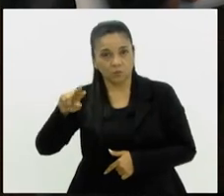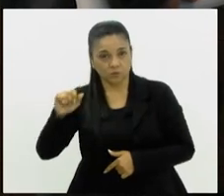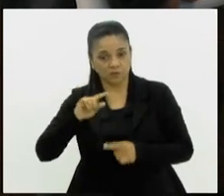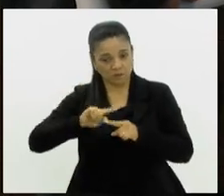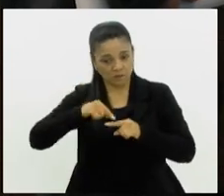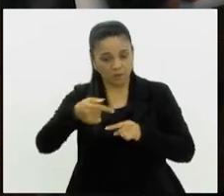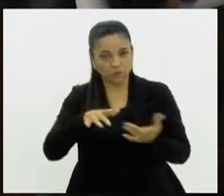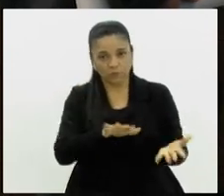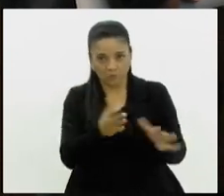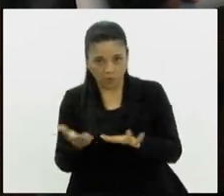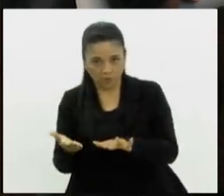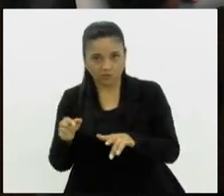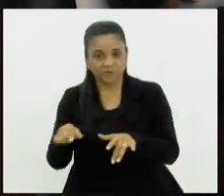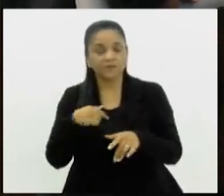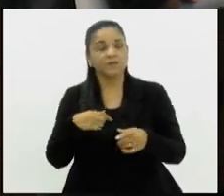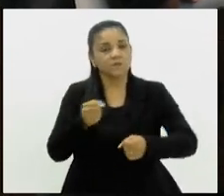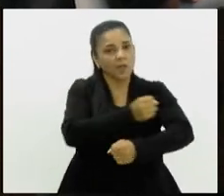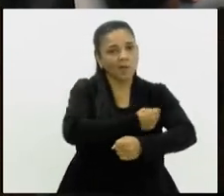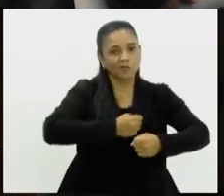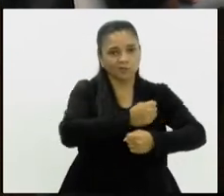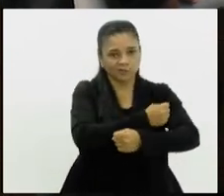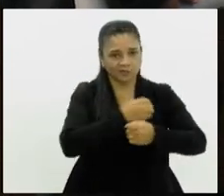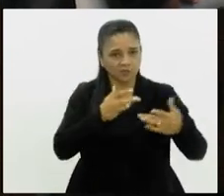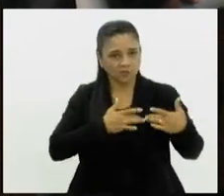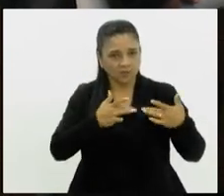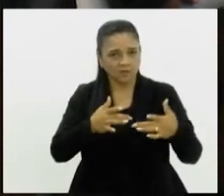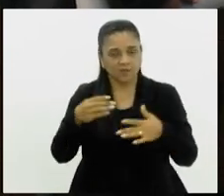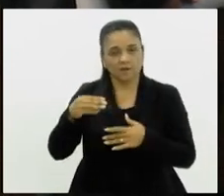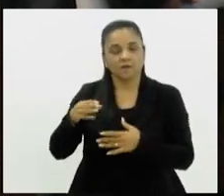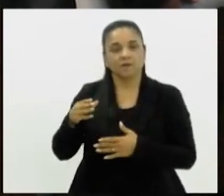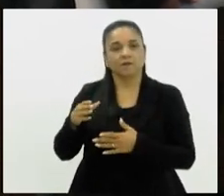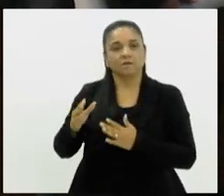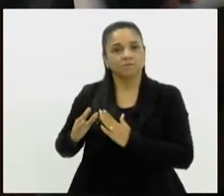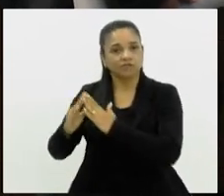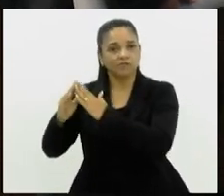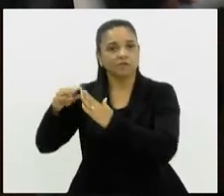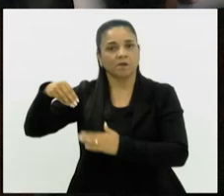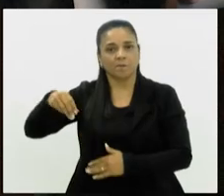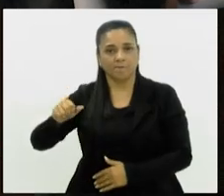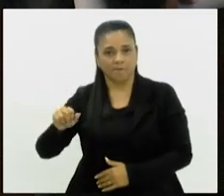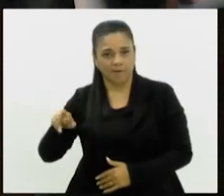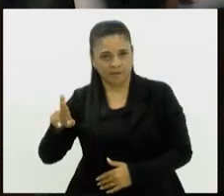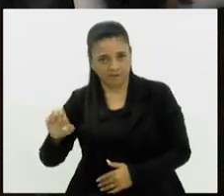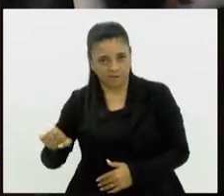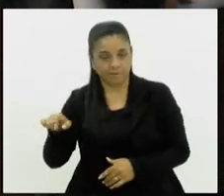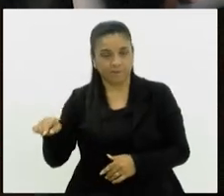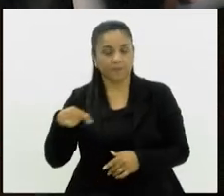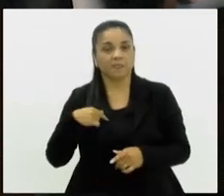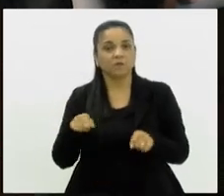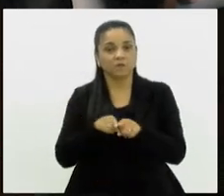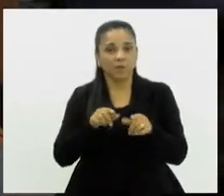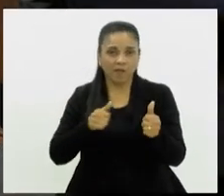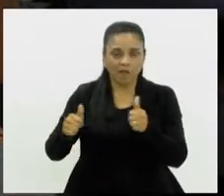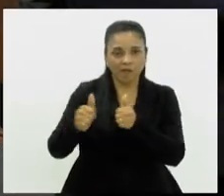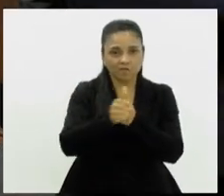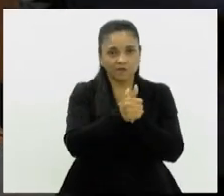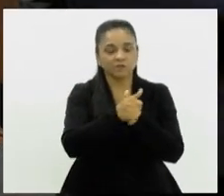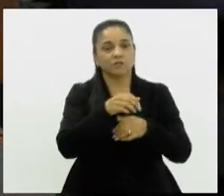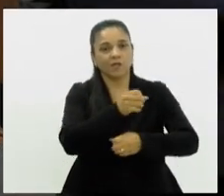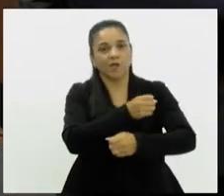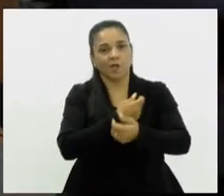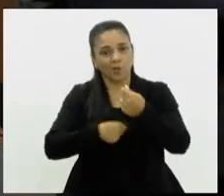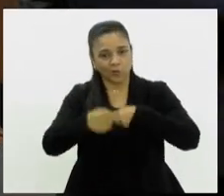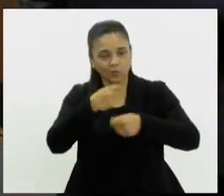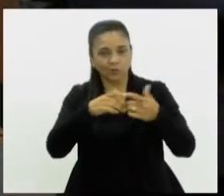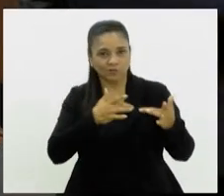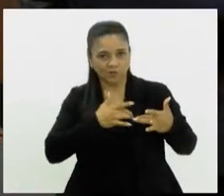Maré. Né. Muito importante, eu também integro a frente pela economia solidária,